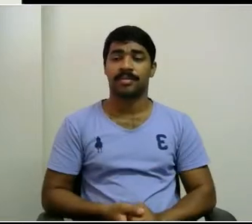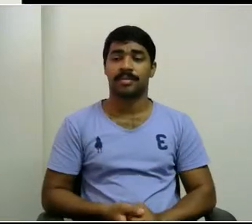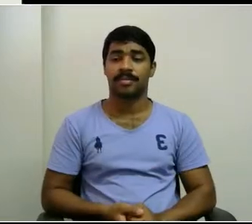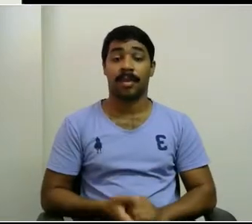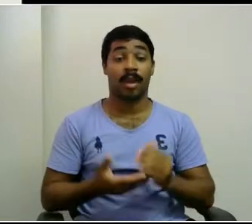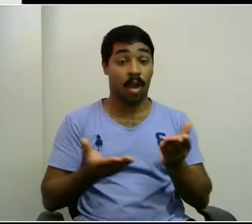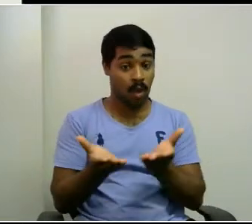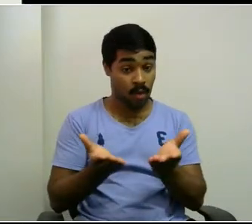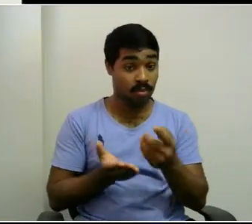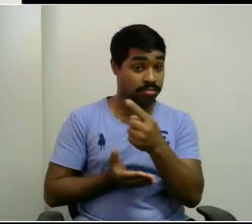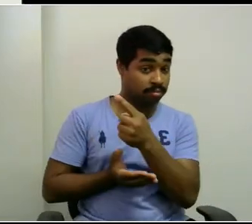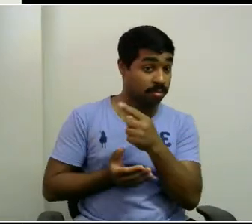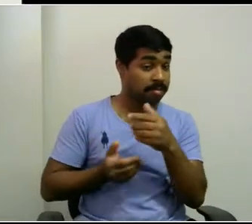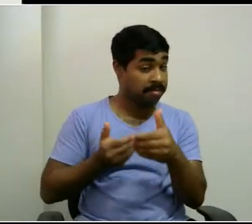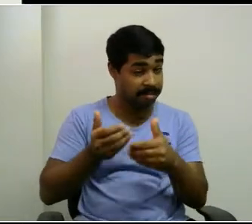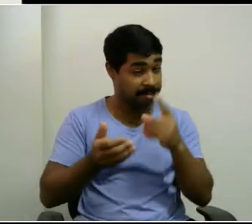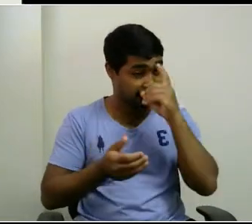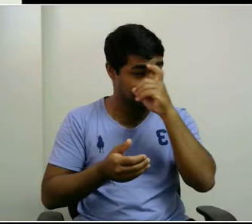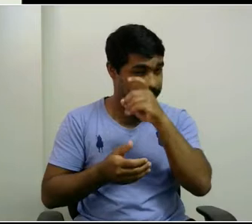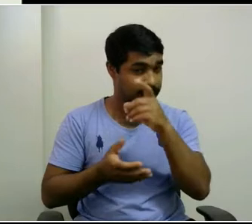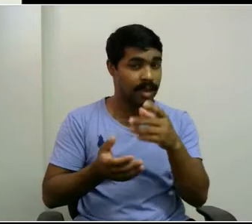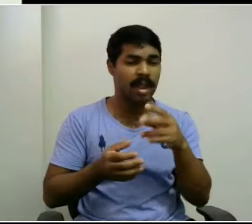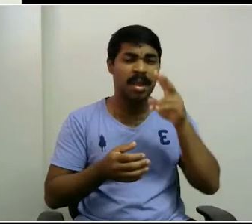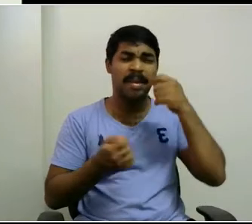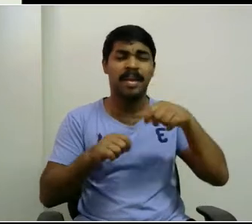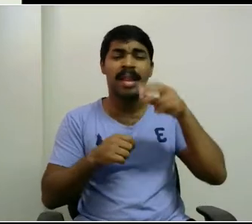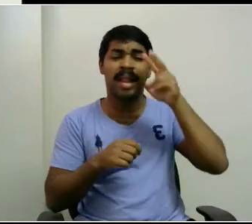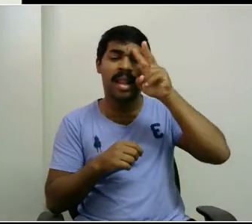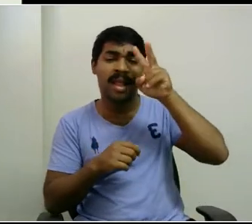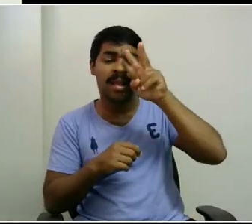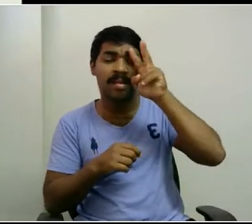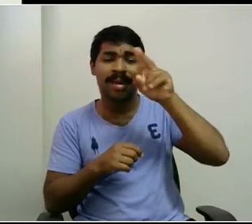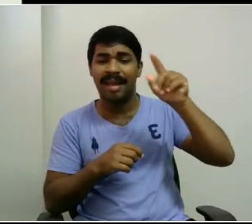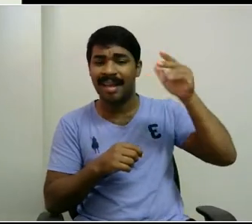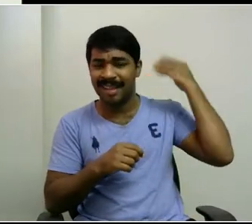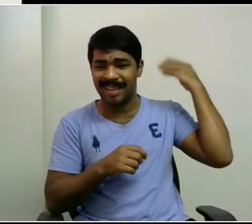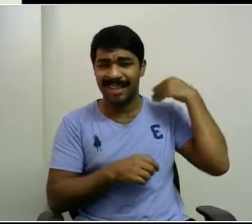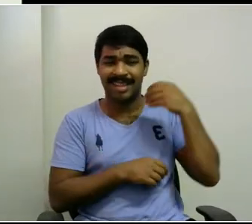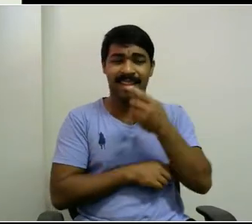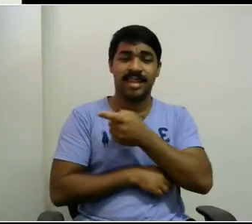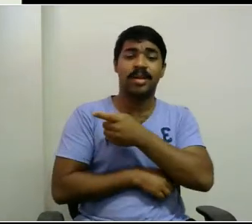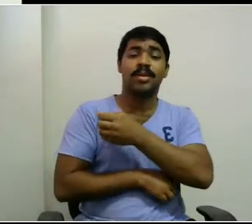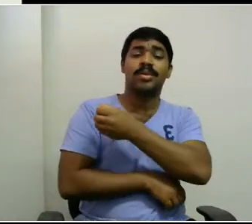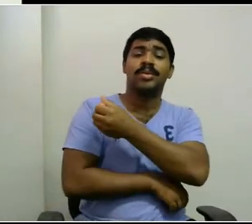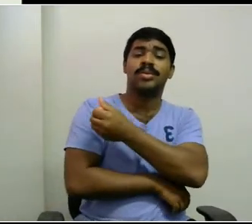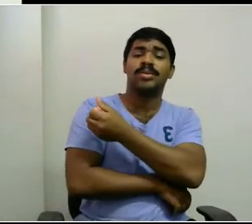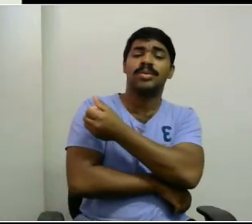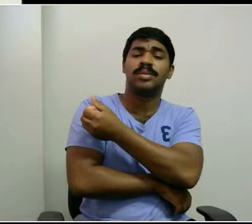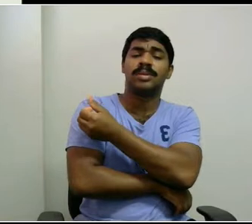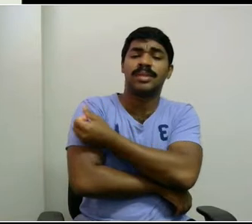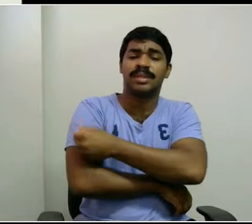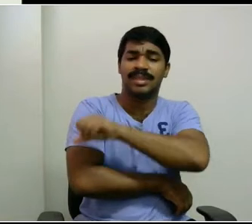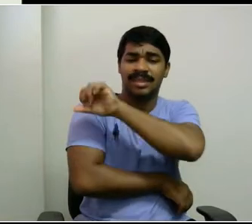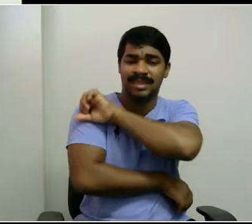Agora aqui já começou a ficar um pouquinho mais difícil, né? Vamos ter que lembrar um conceito aí muito importante do ensino fundamental, que é deixar em